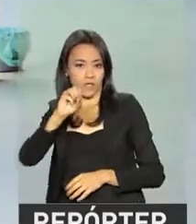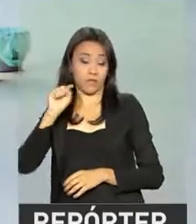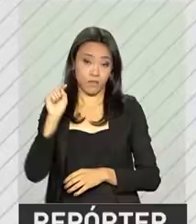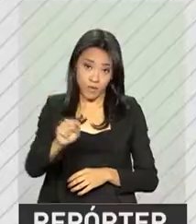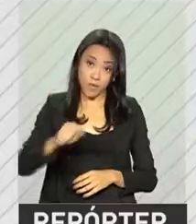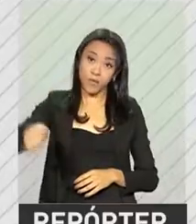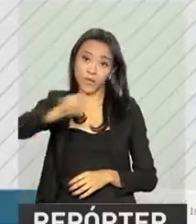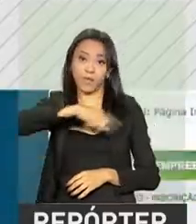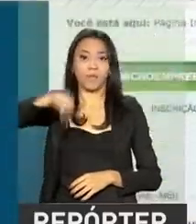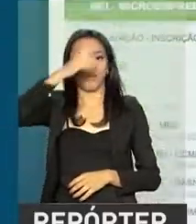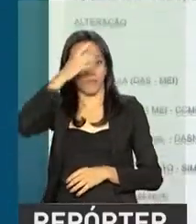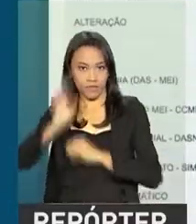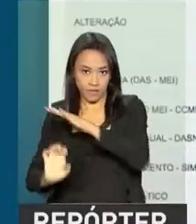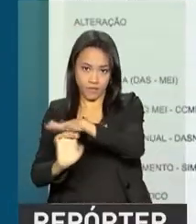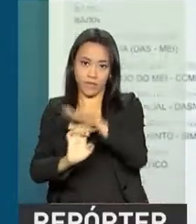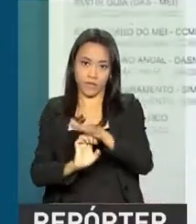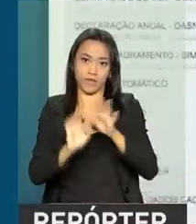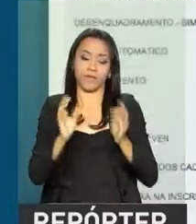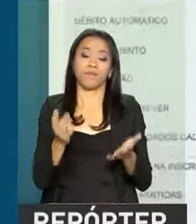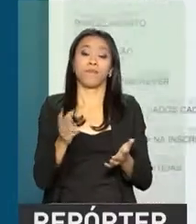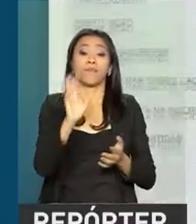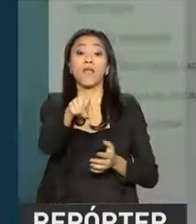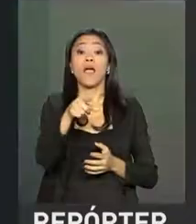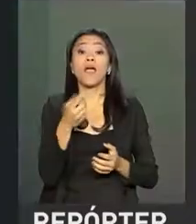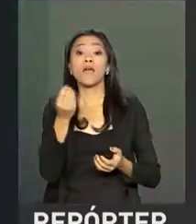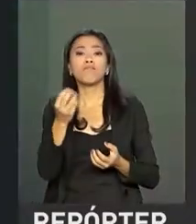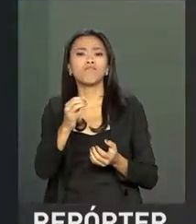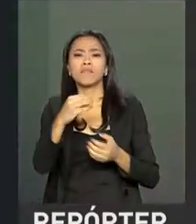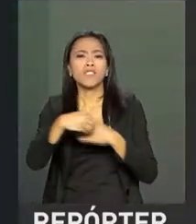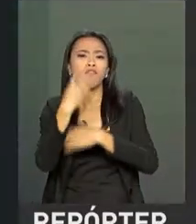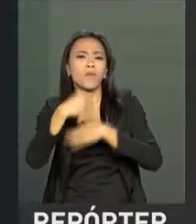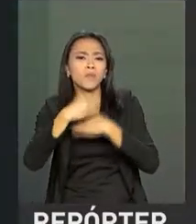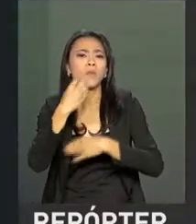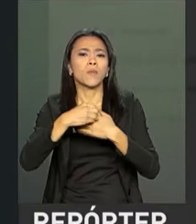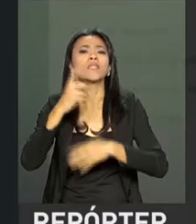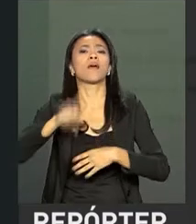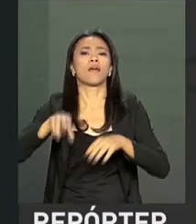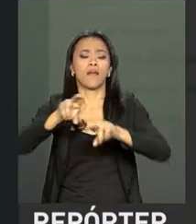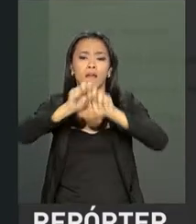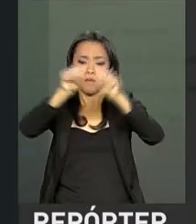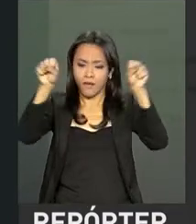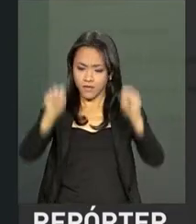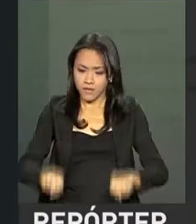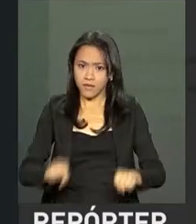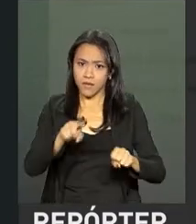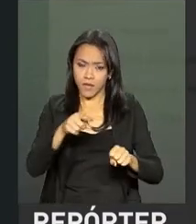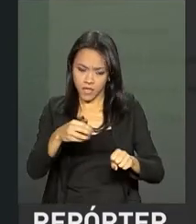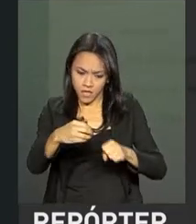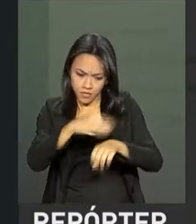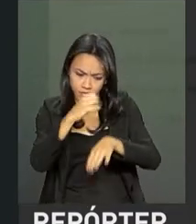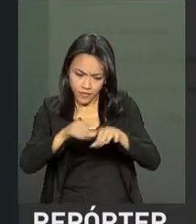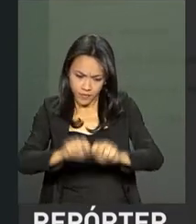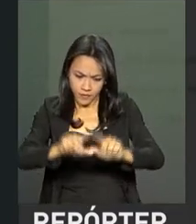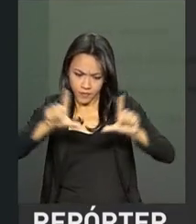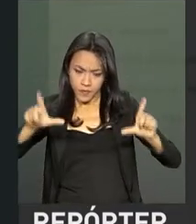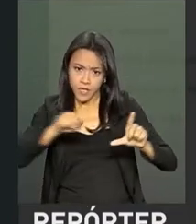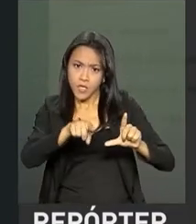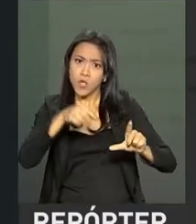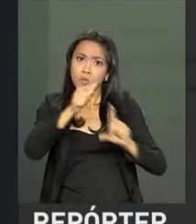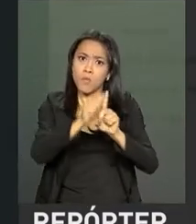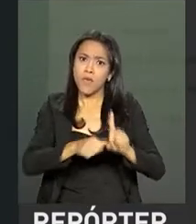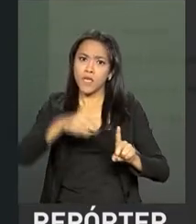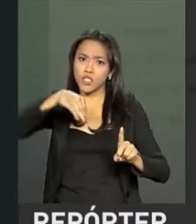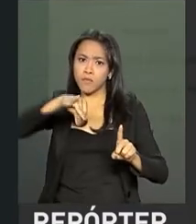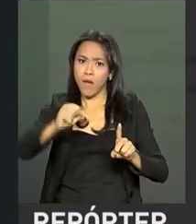os números são do portal do empreendedor e demonstram ainda que no mês de maio houve crescimento recorde